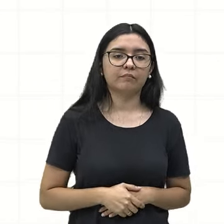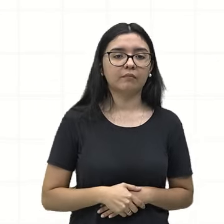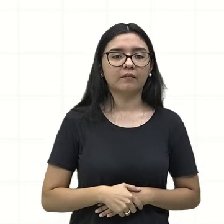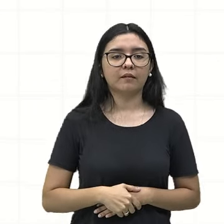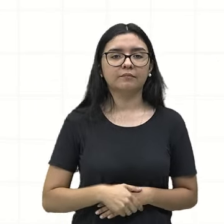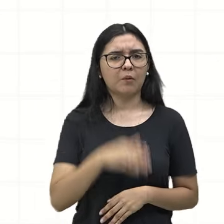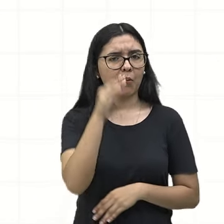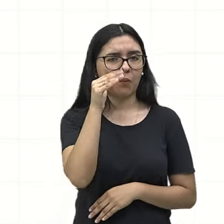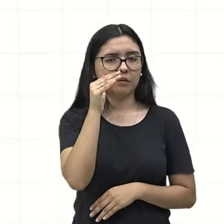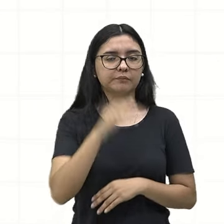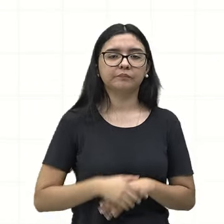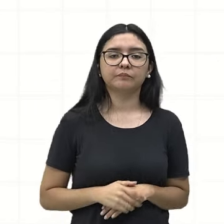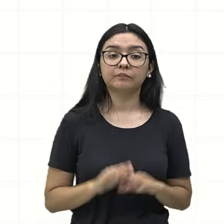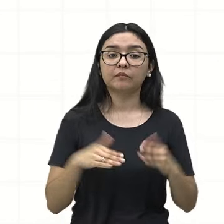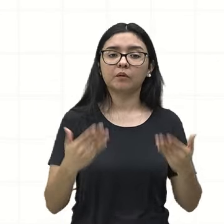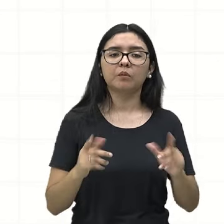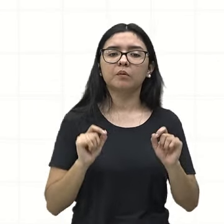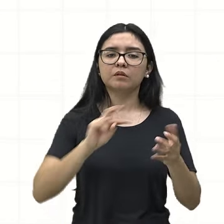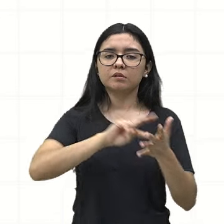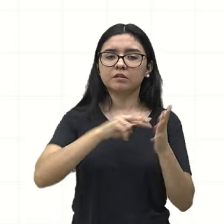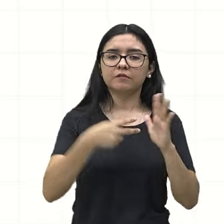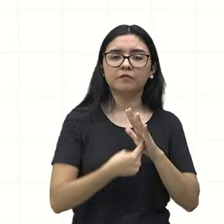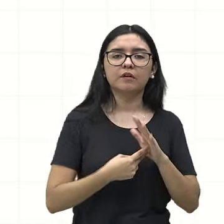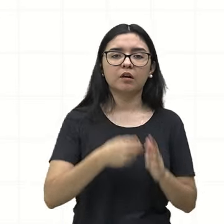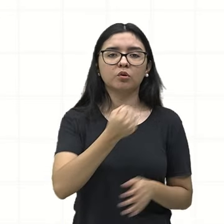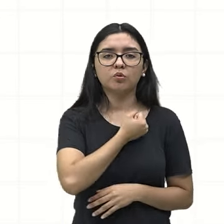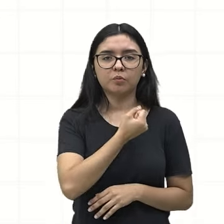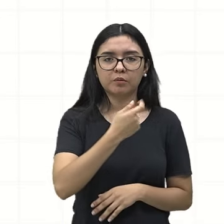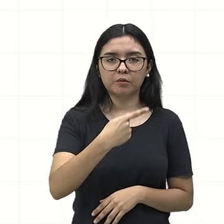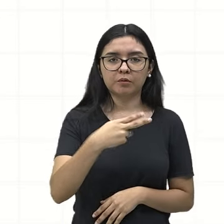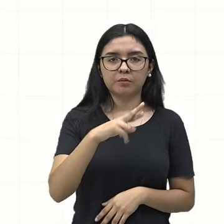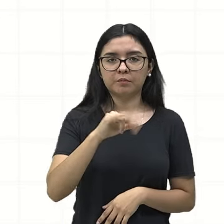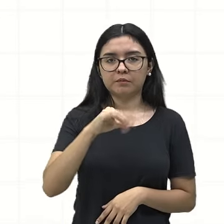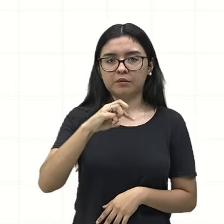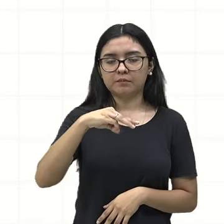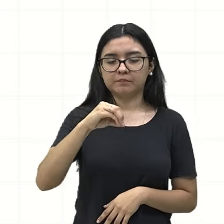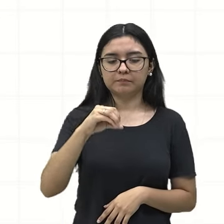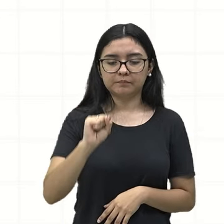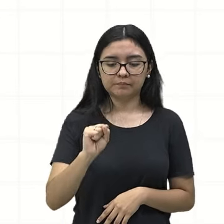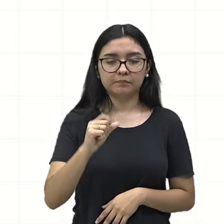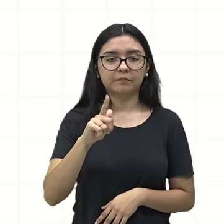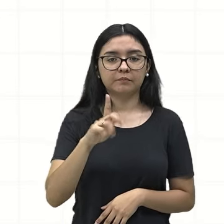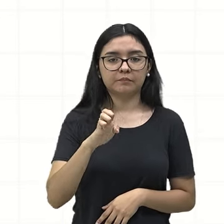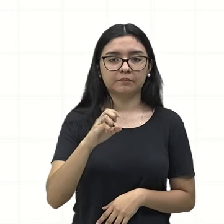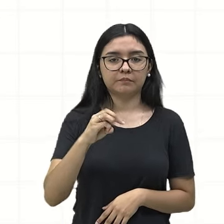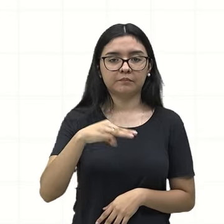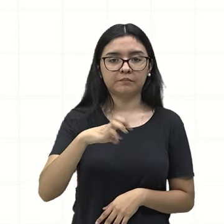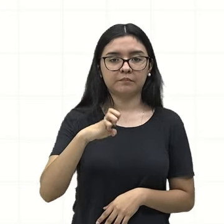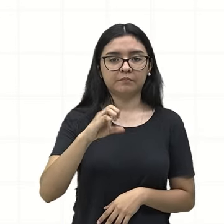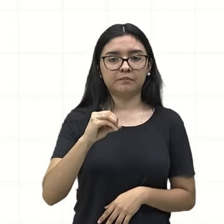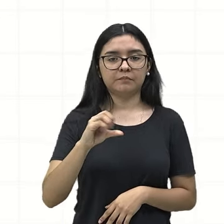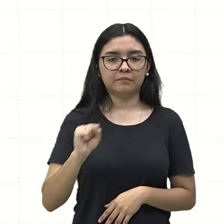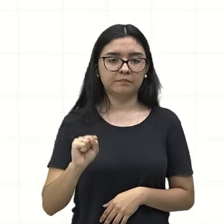curiosidade. O que são números primos gêmeos? Olha só, são pares de